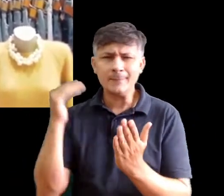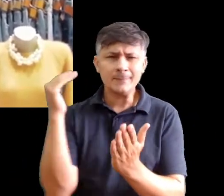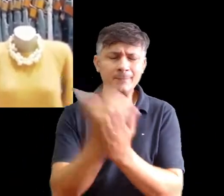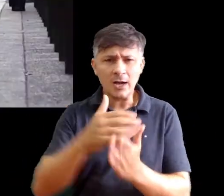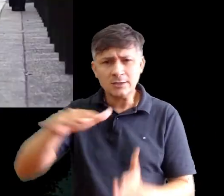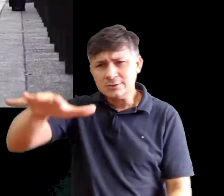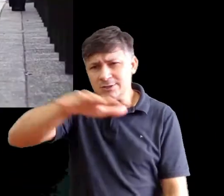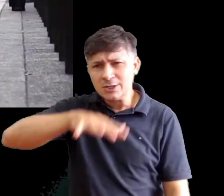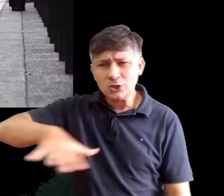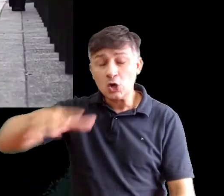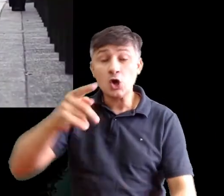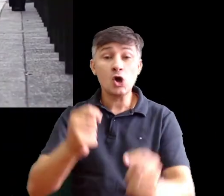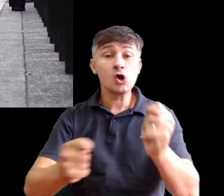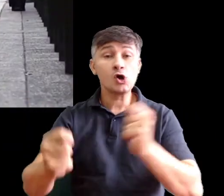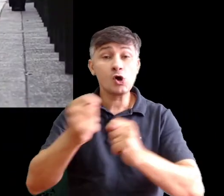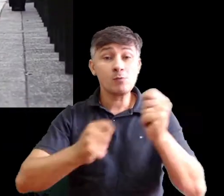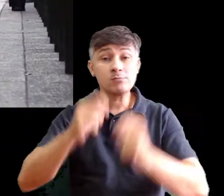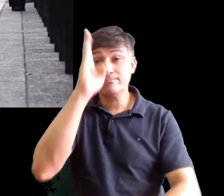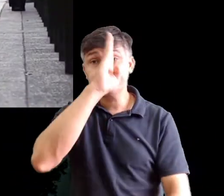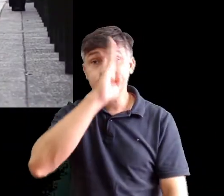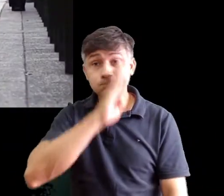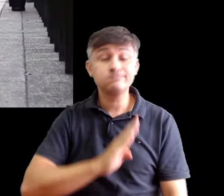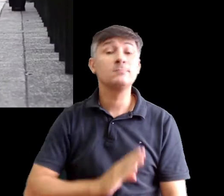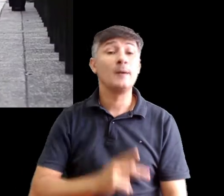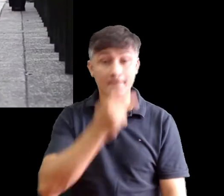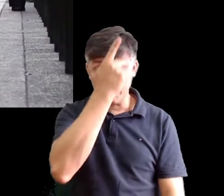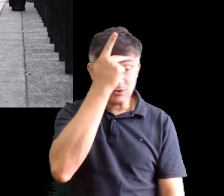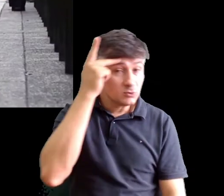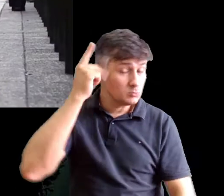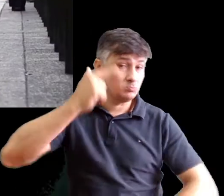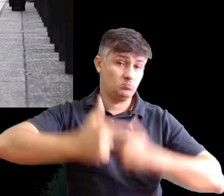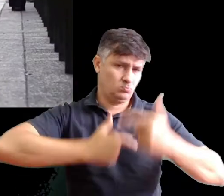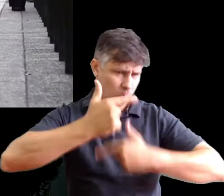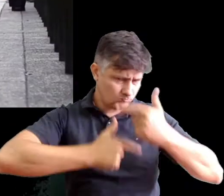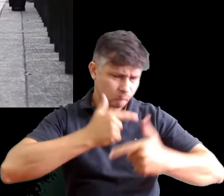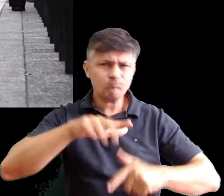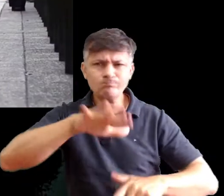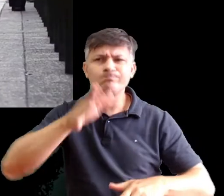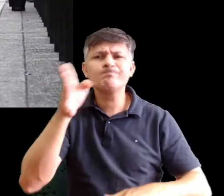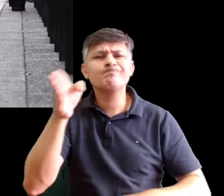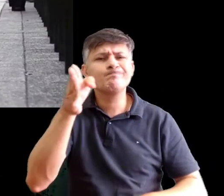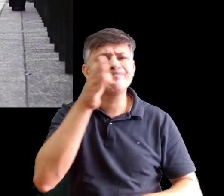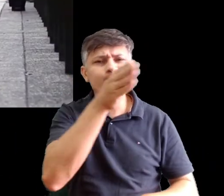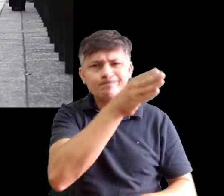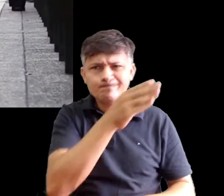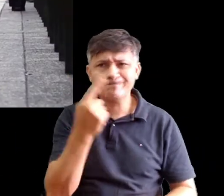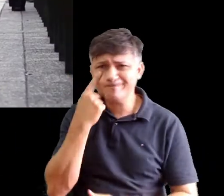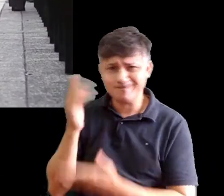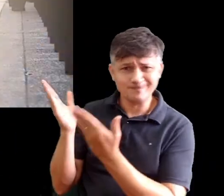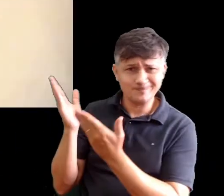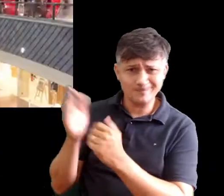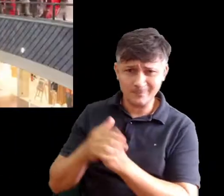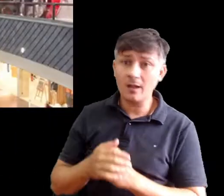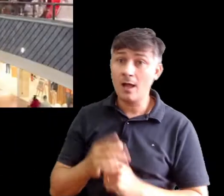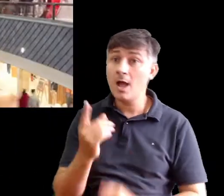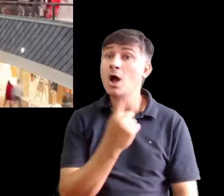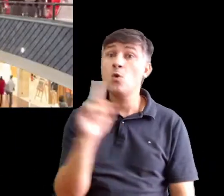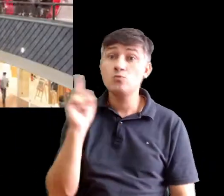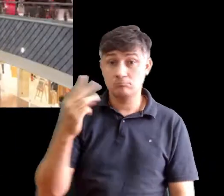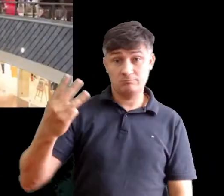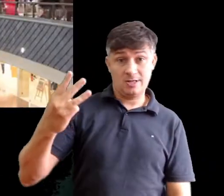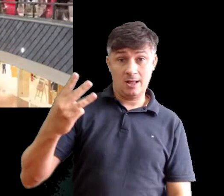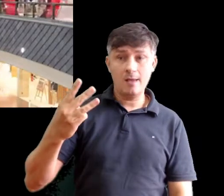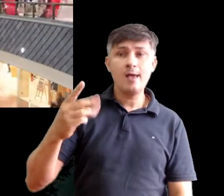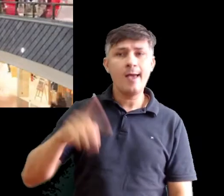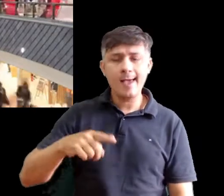brasileira e concentra a maioria dos trabalhadores do país. Ele representa a última etapa do processo produtivo, ou